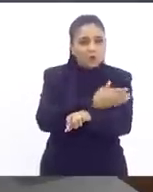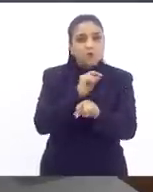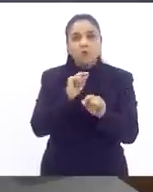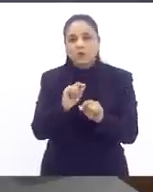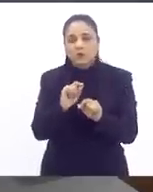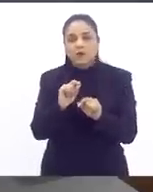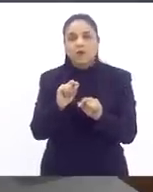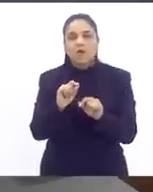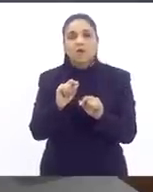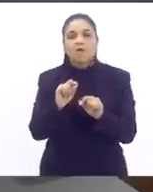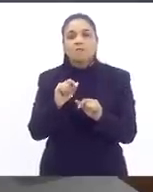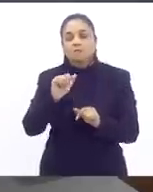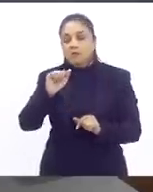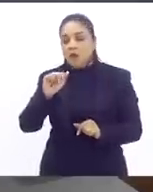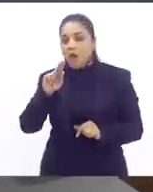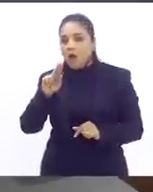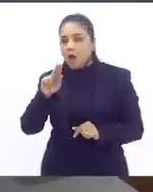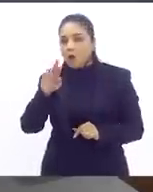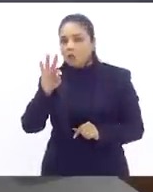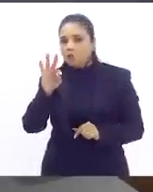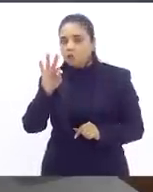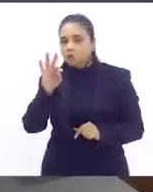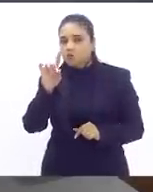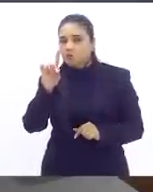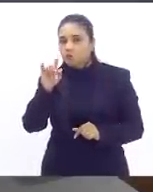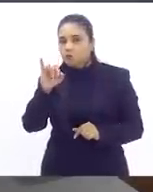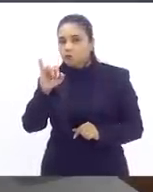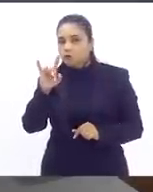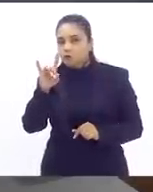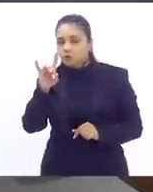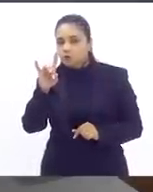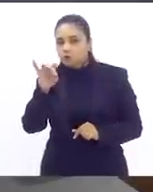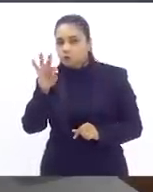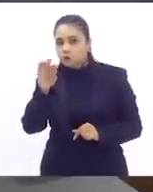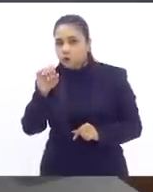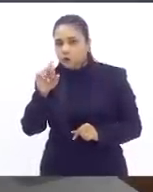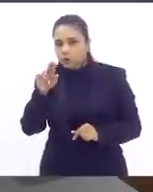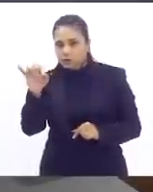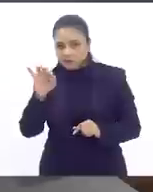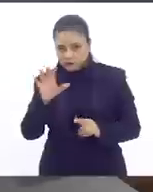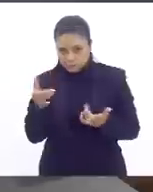auditores né no caso da Singer é mais uma das carreiras